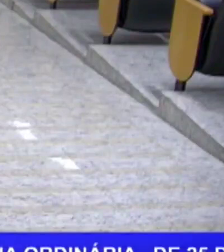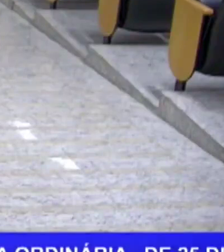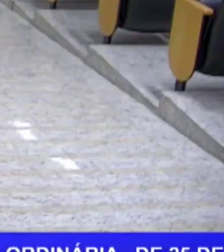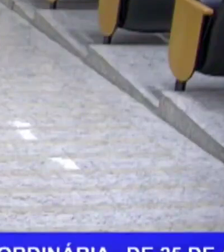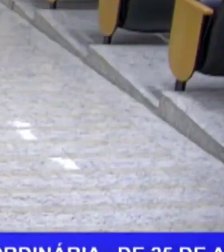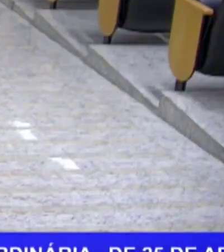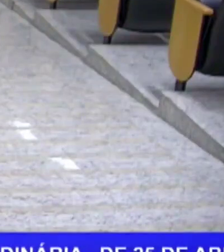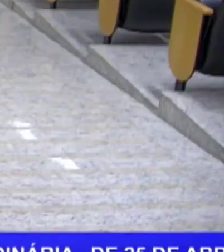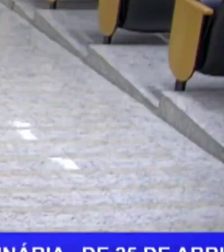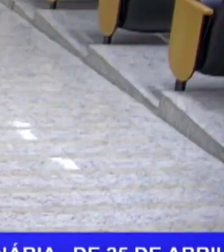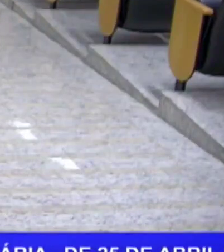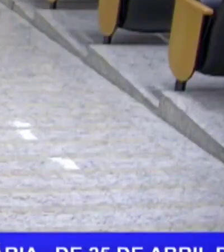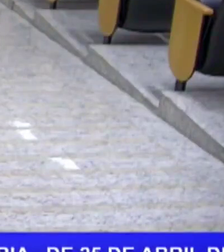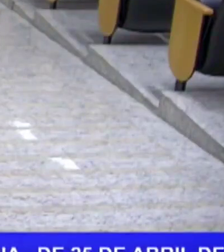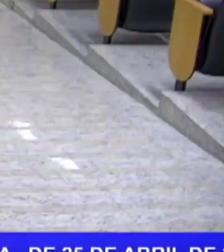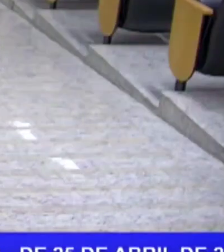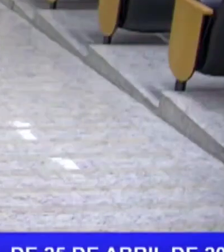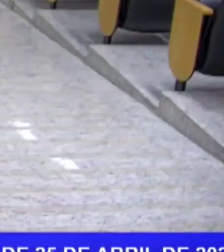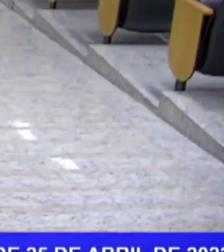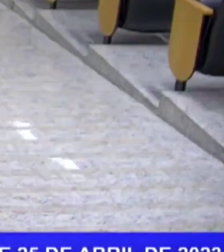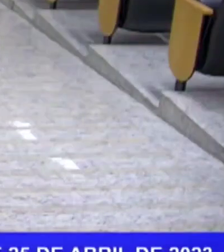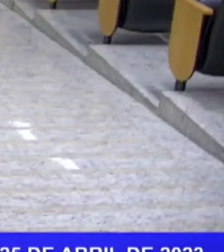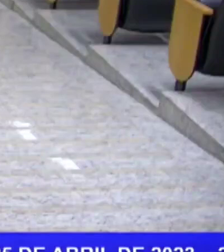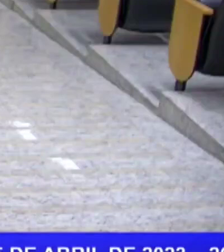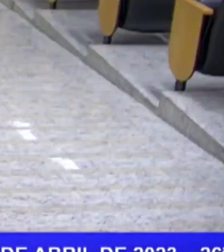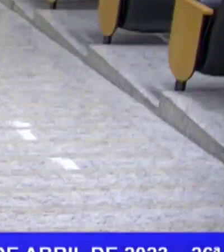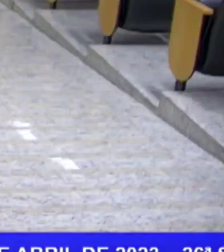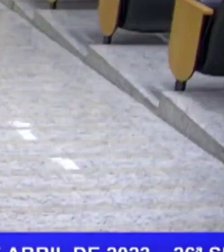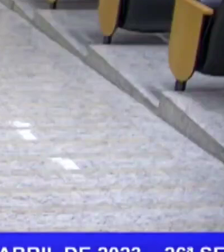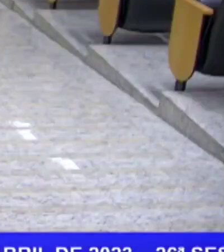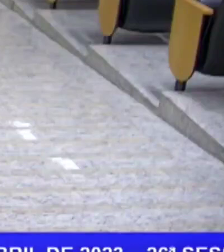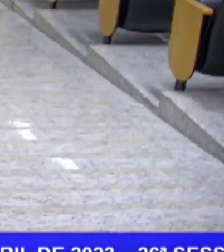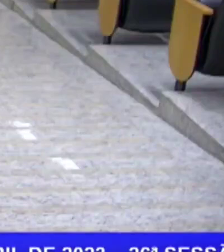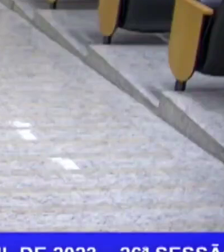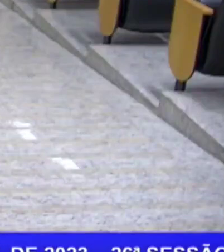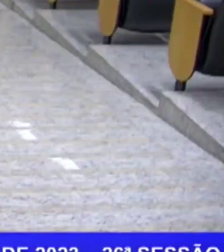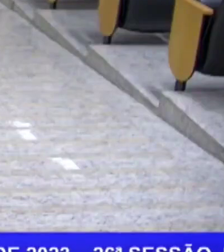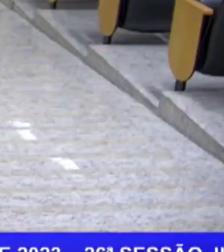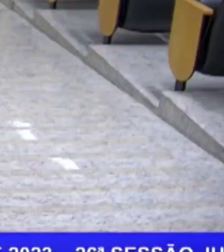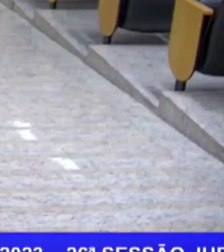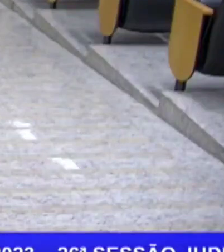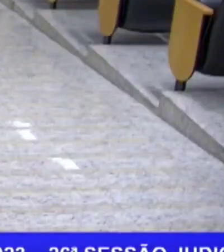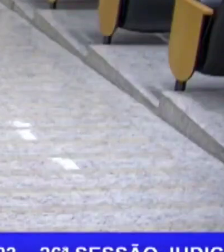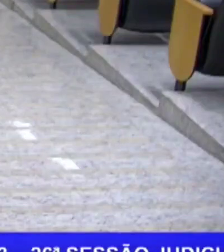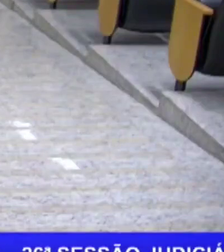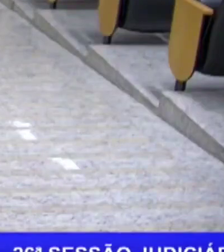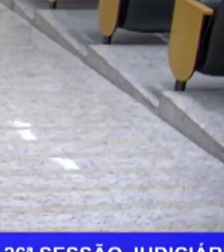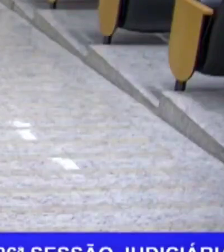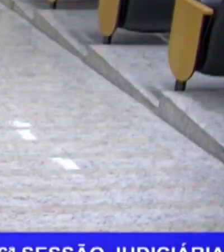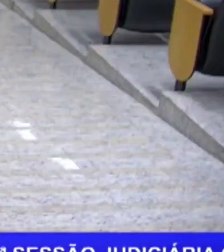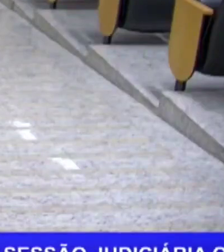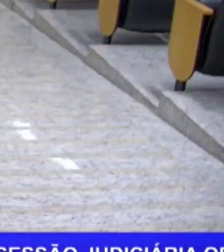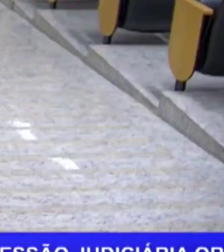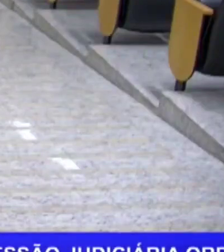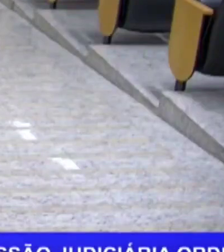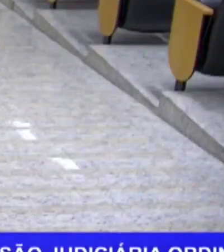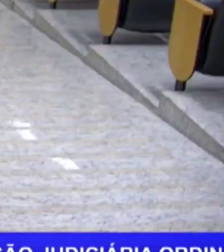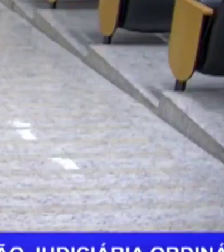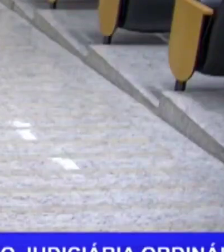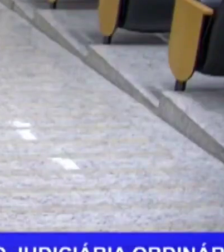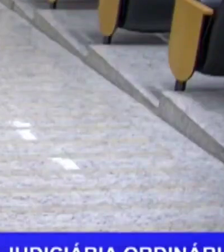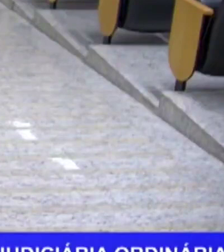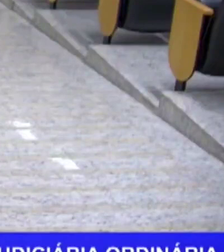direito apenas uma mulher na primeira fileira. Ao fundo estão as tribunas, onde estão acomodados os desembargadores, a